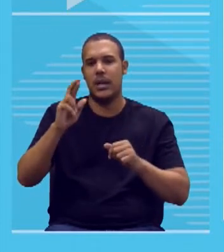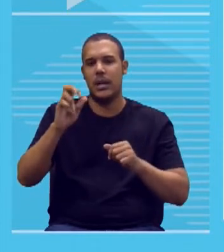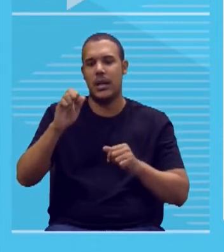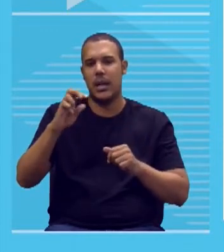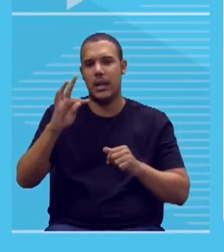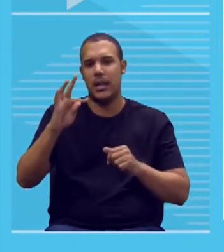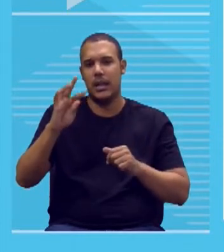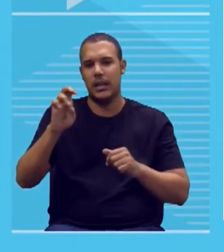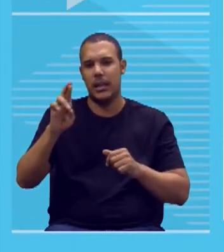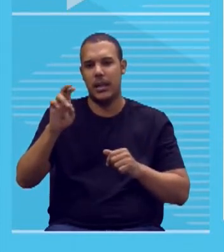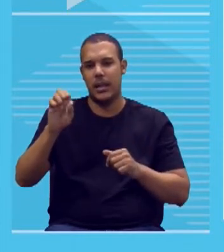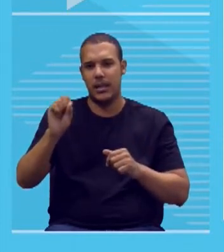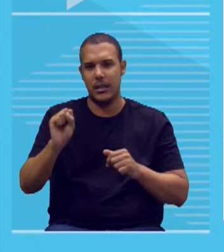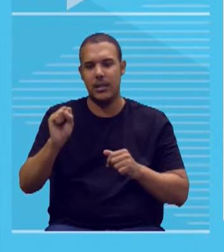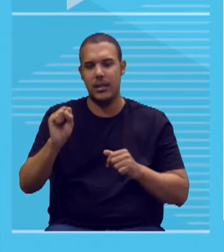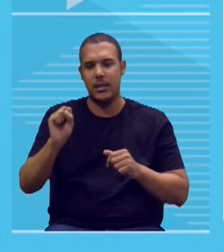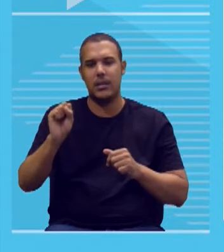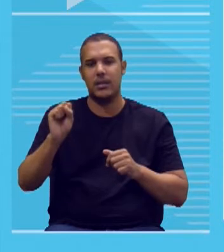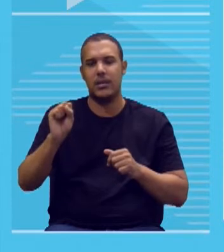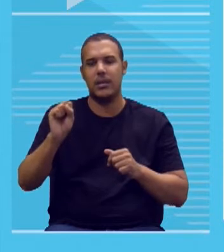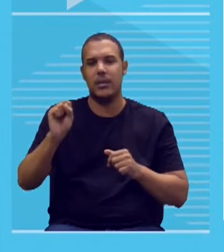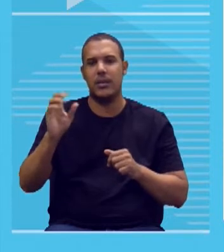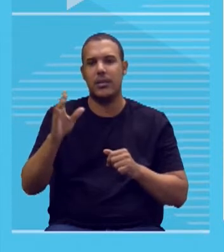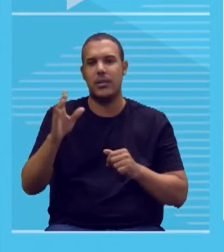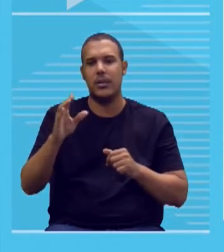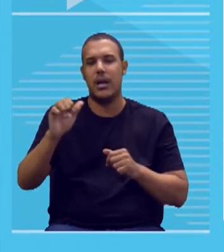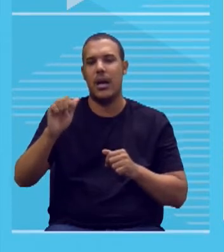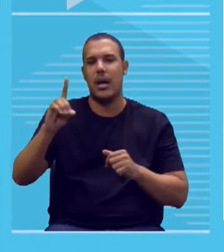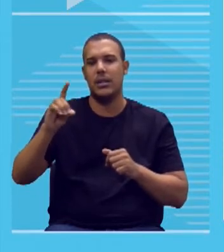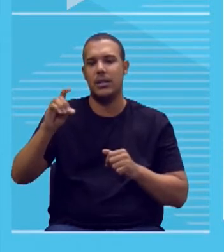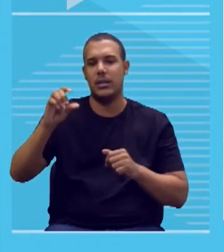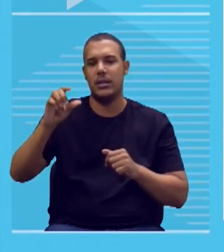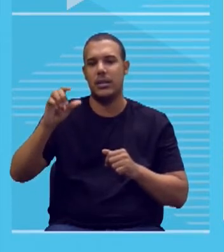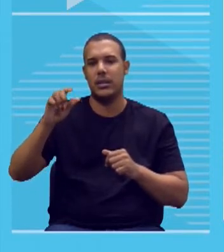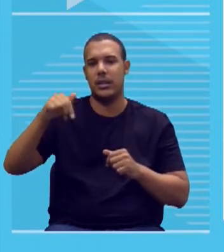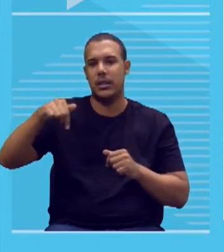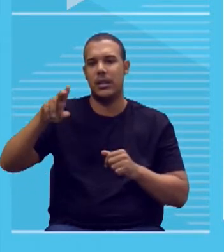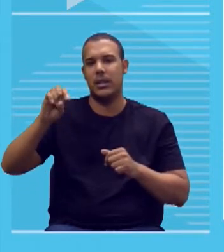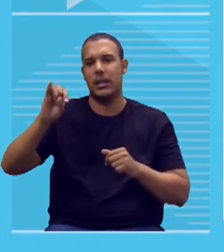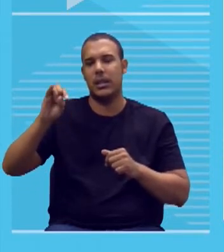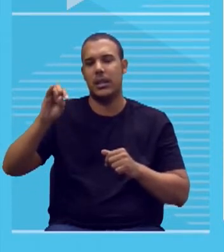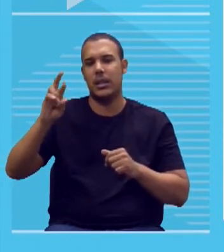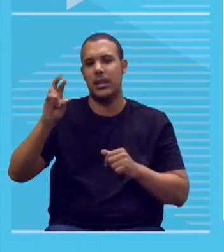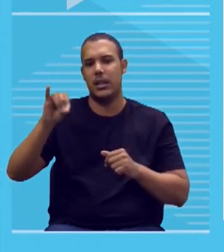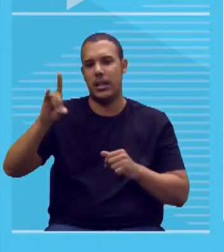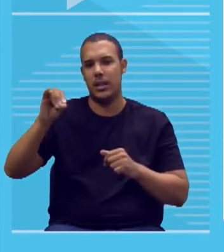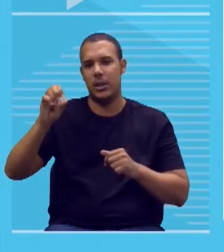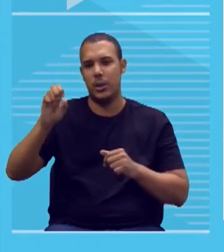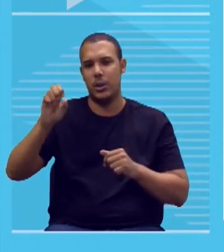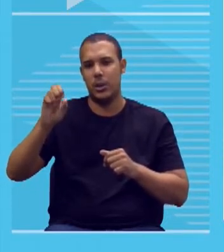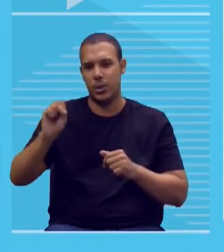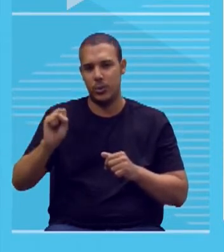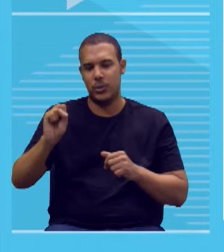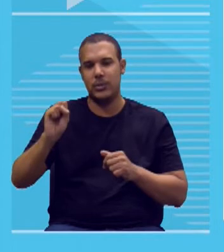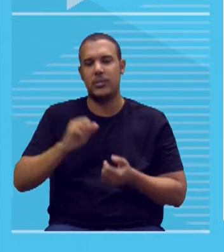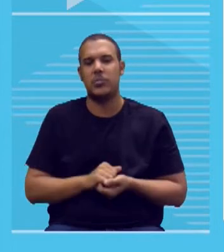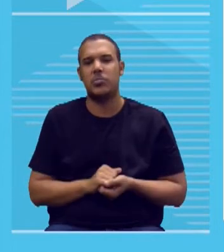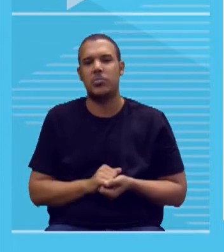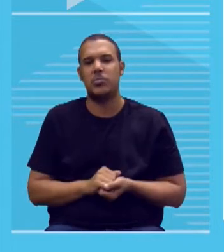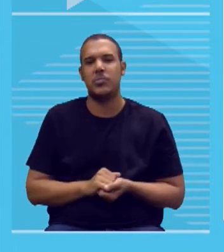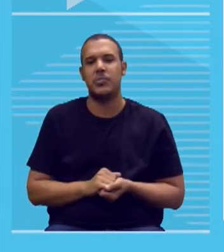lei do uso e desuso e lei da transmissão dos caracteres adquiridos essas duas leis foram é